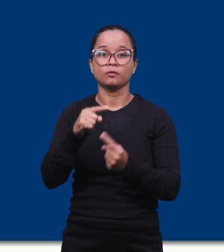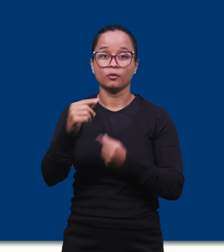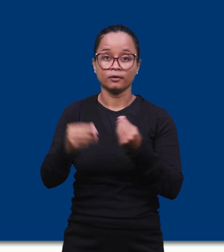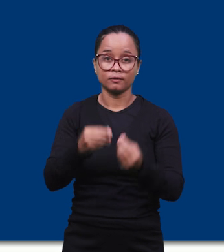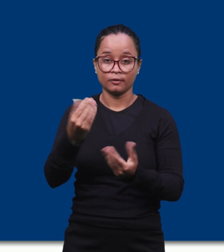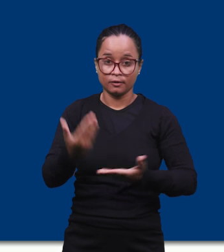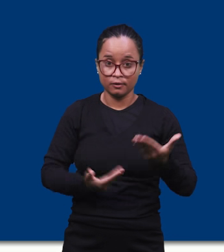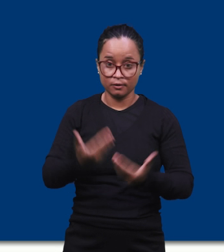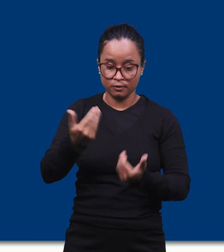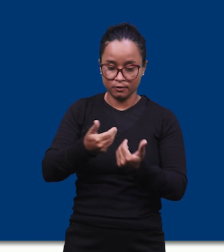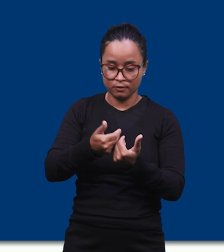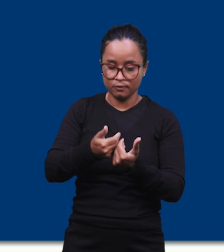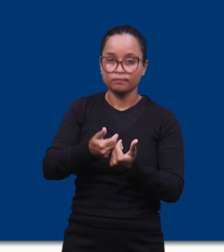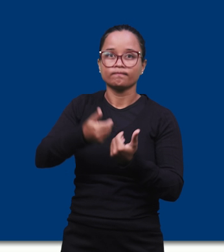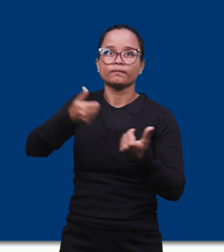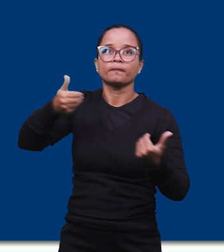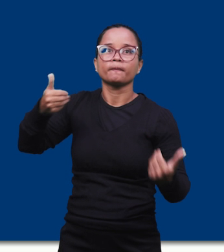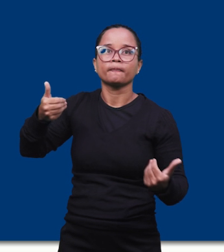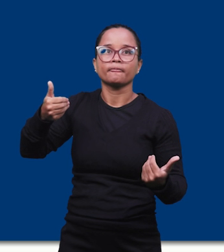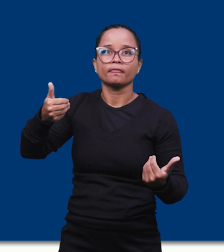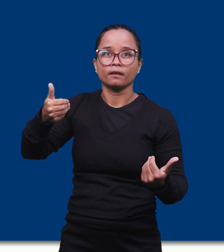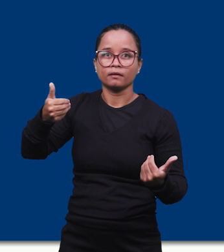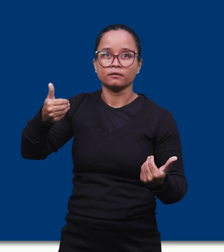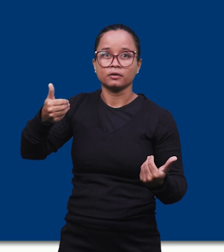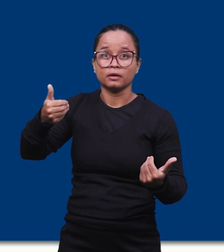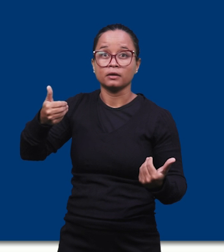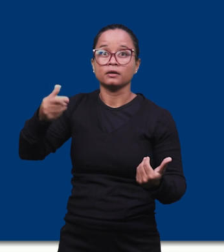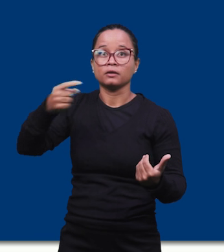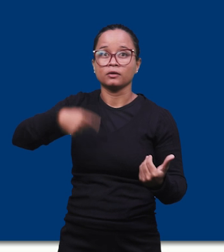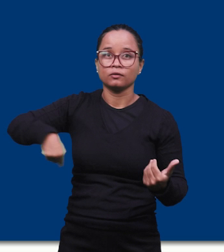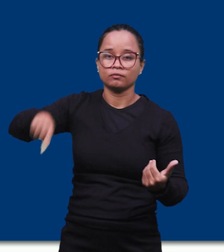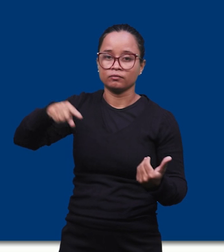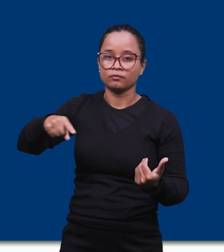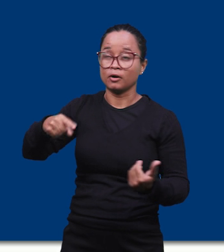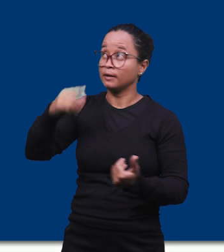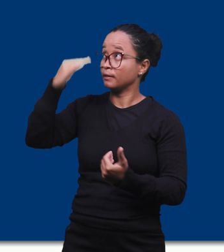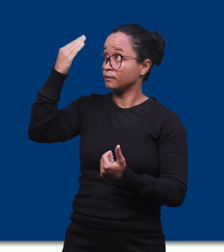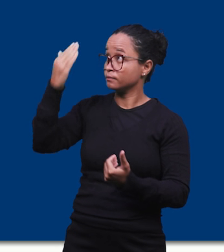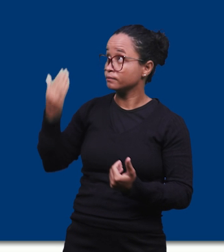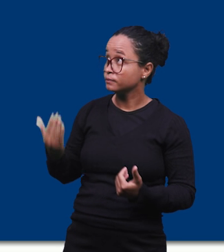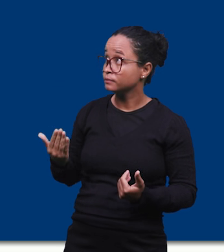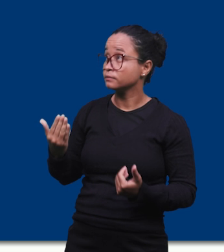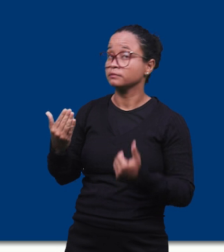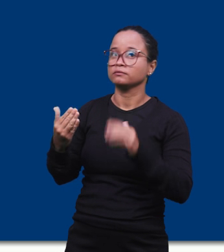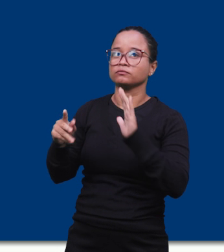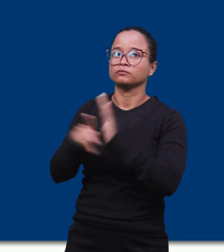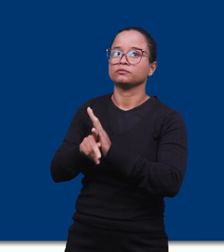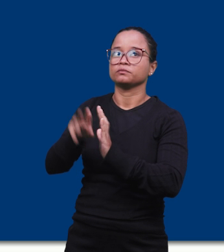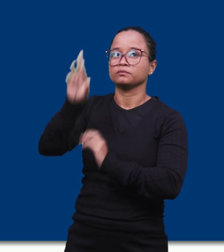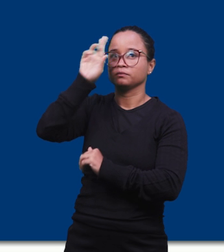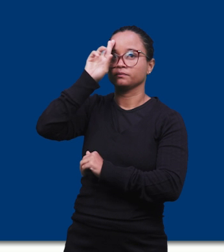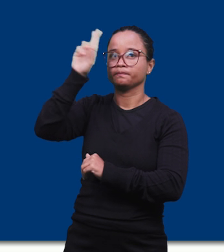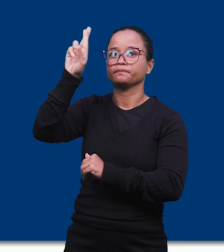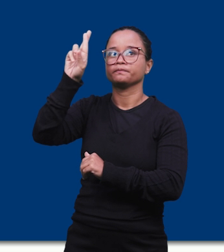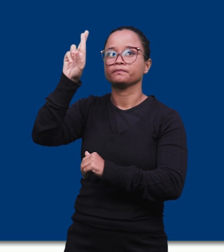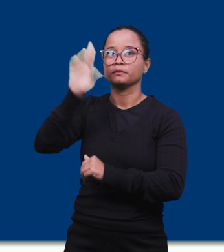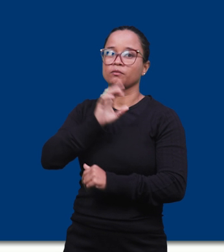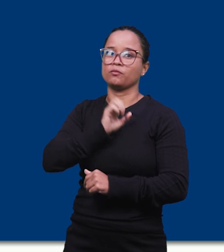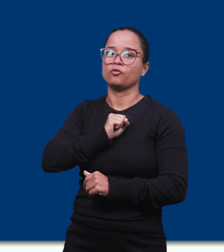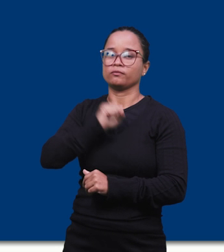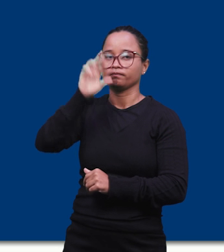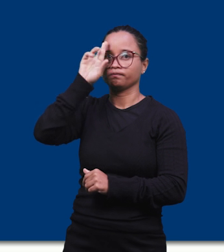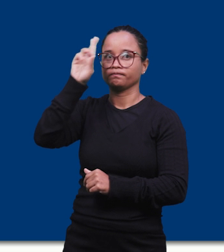fôssemos santos e irrepreensíveis diante dele em amor. Louvado seja o nome do